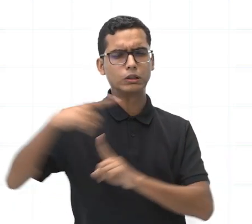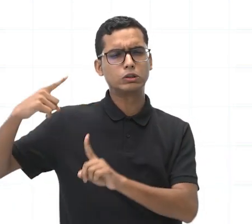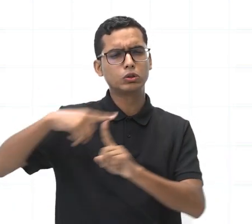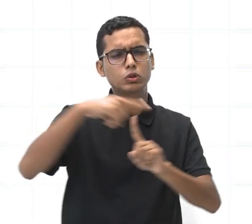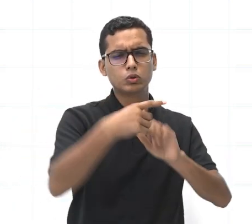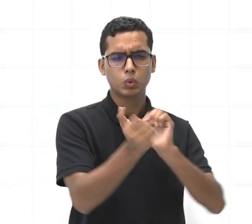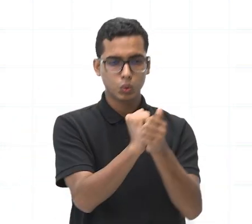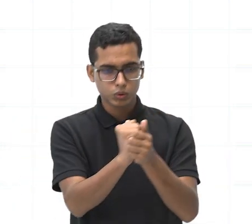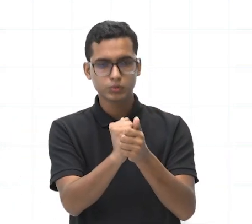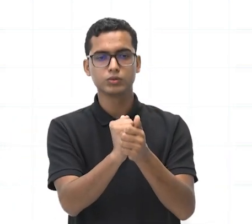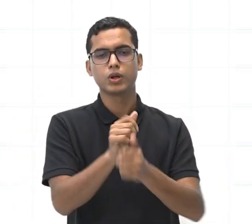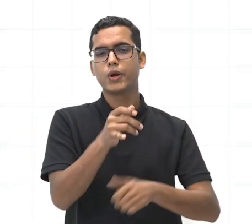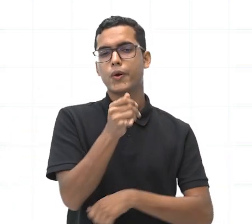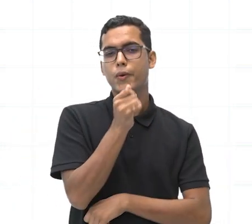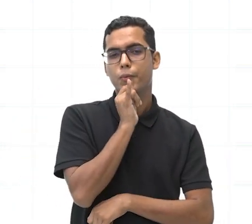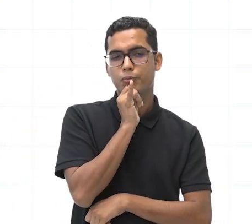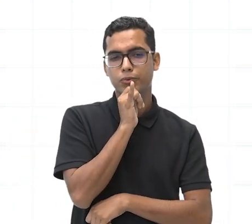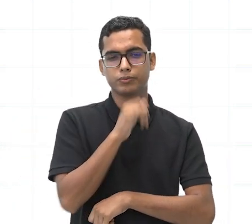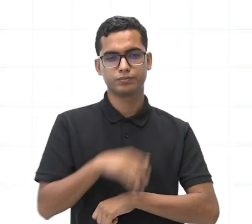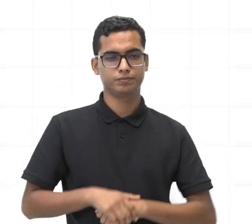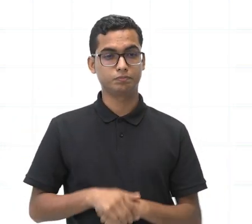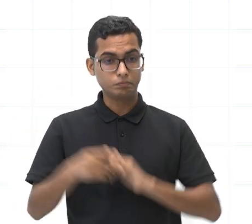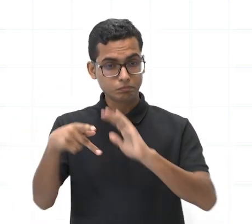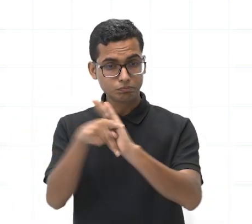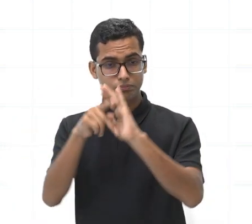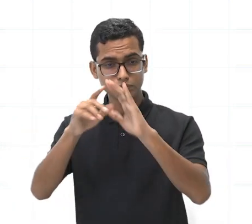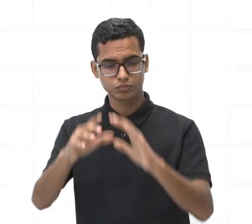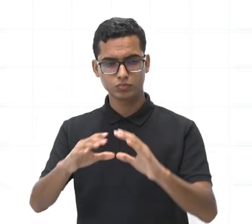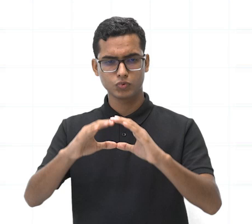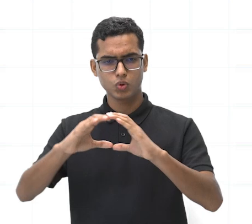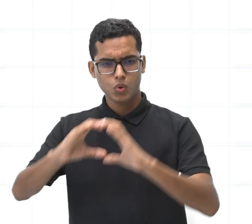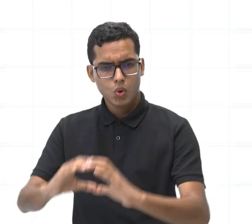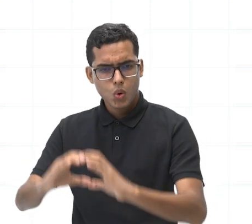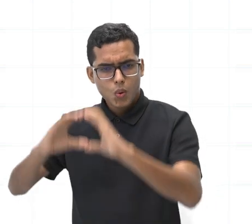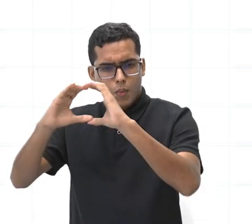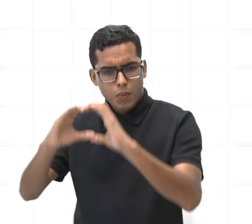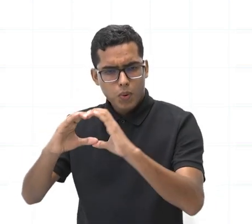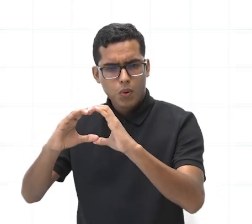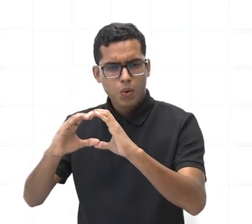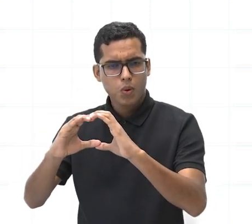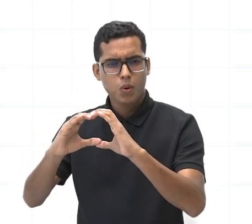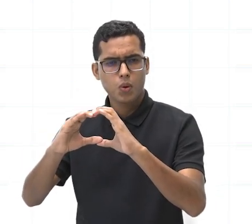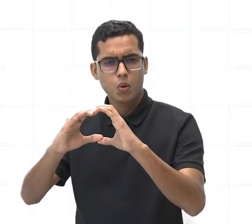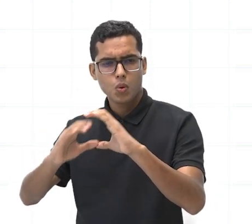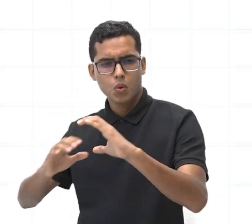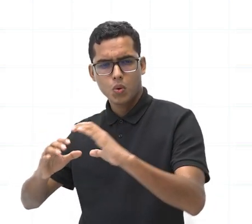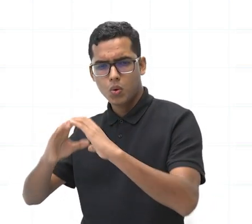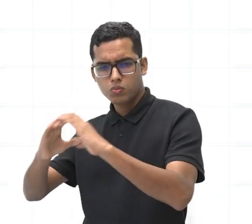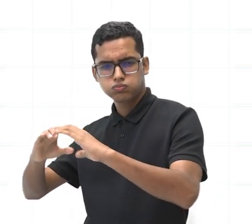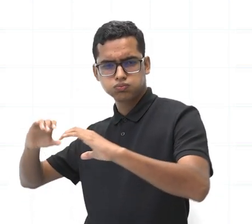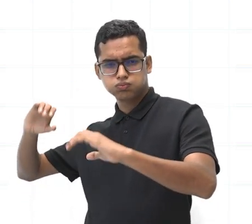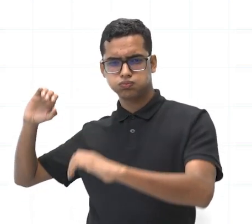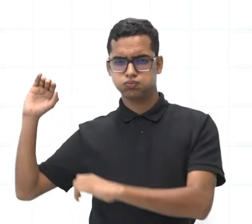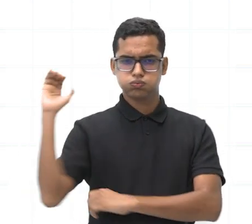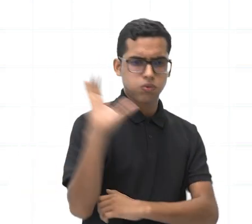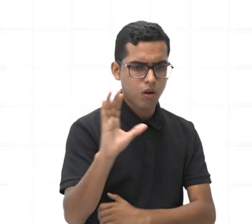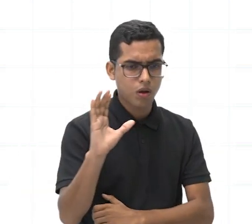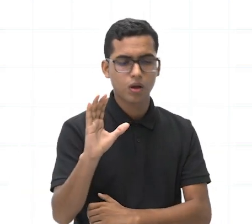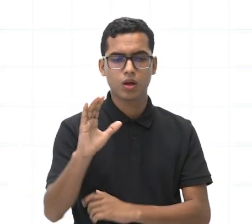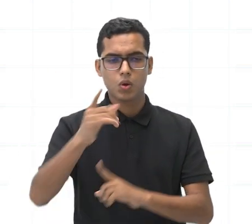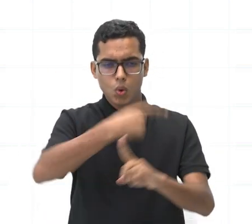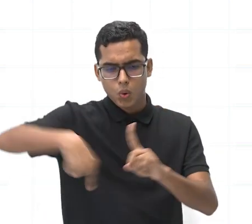execução de movimentos em diversas modalidades. Por exemplo, olha só, para um arremesso, não se